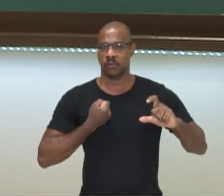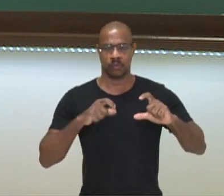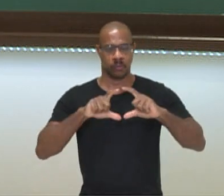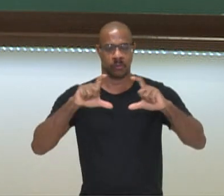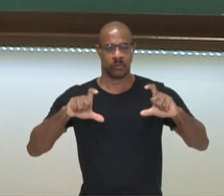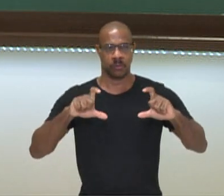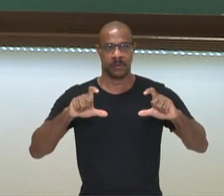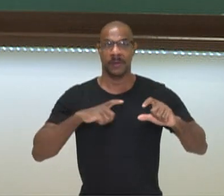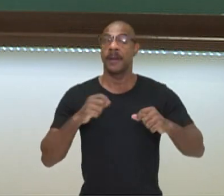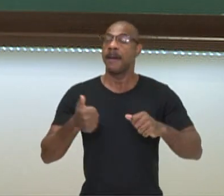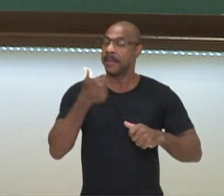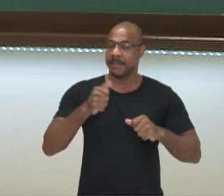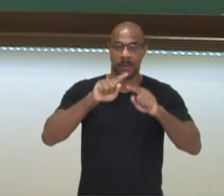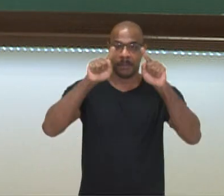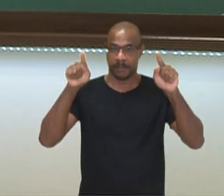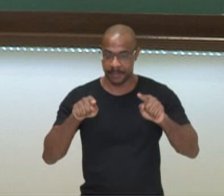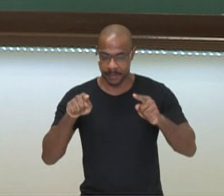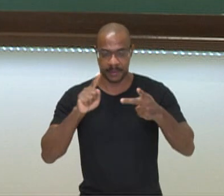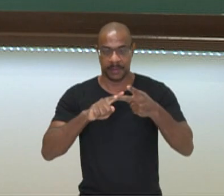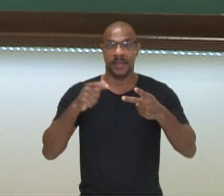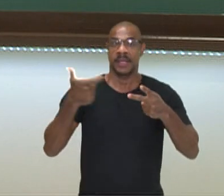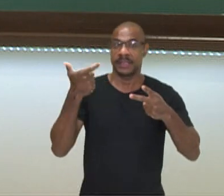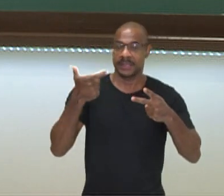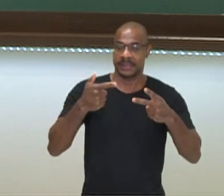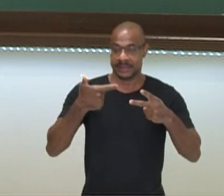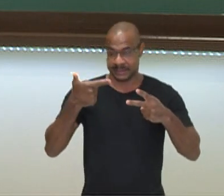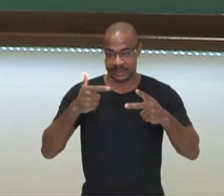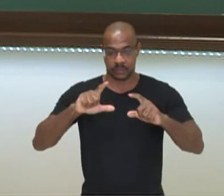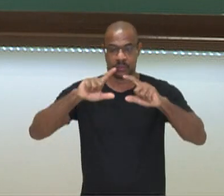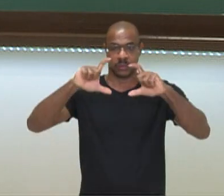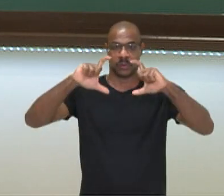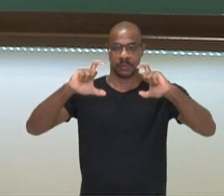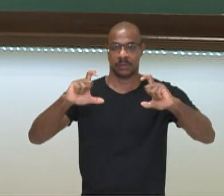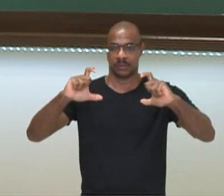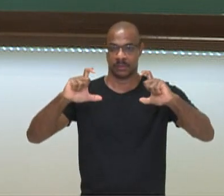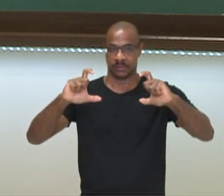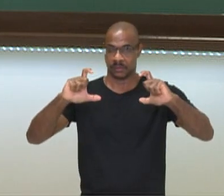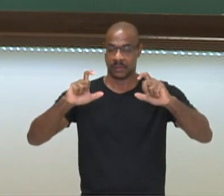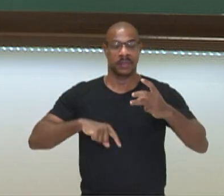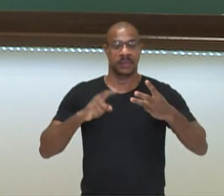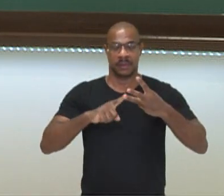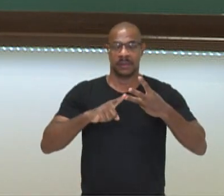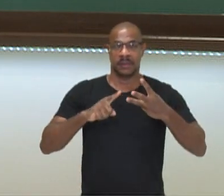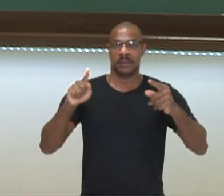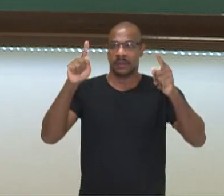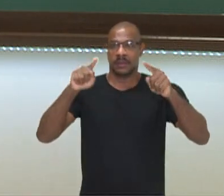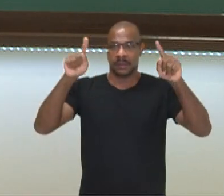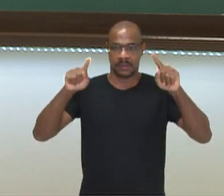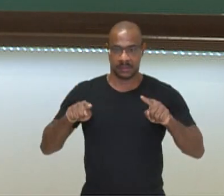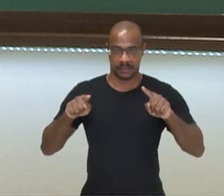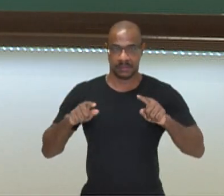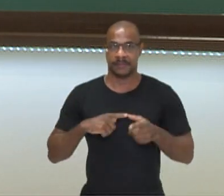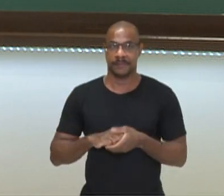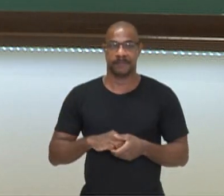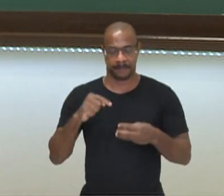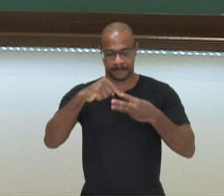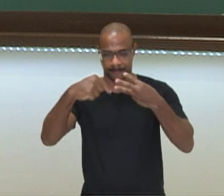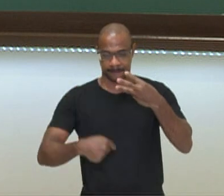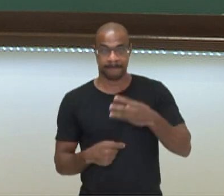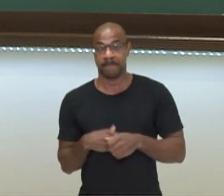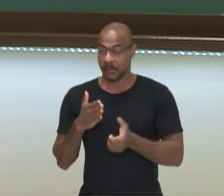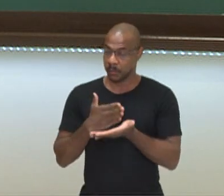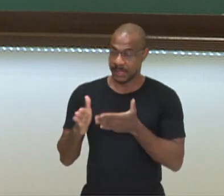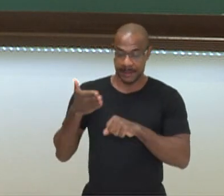o parênteses, segundo colchetes e depois as chaves? Isso mesmo. Muito bem, então vamos começar